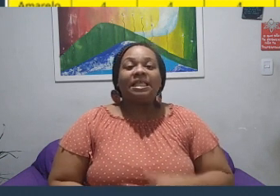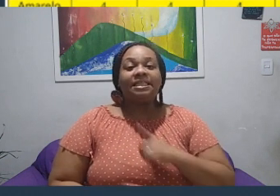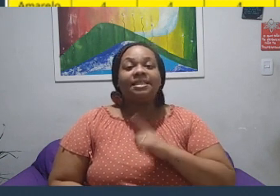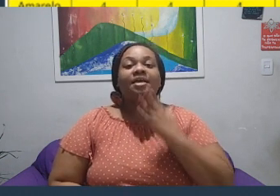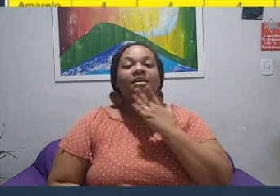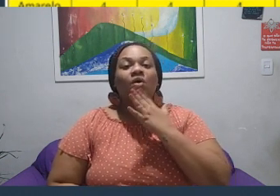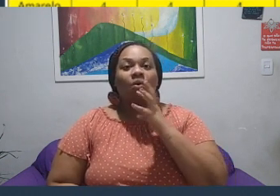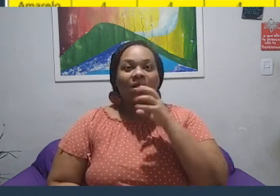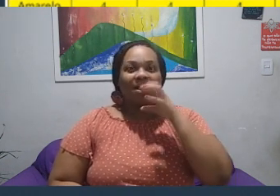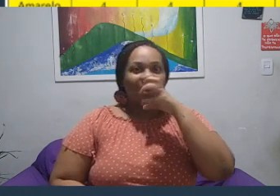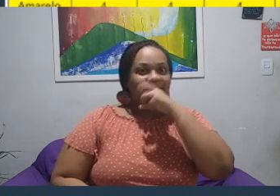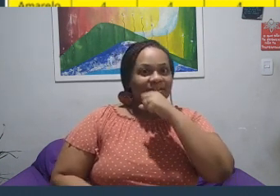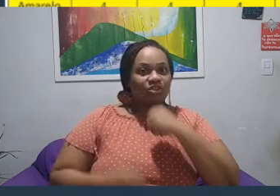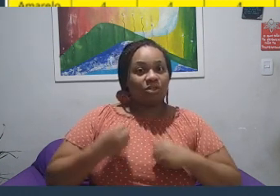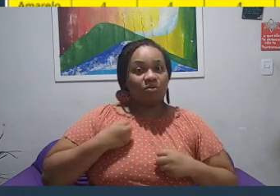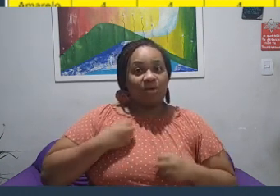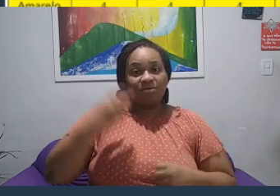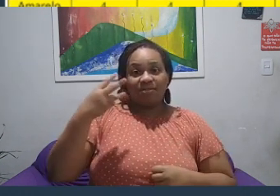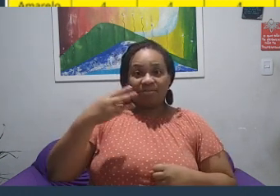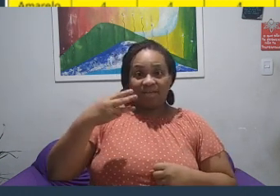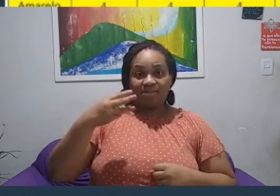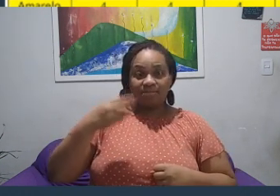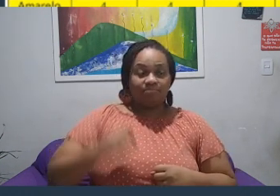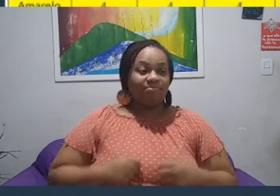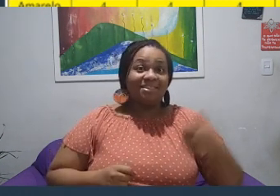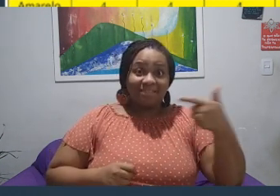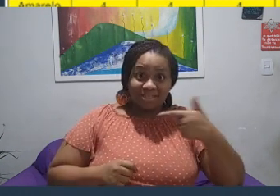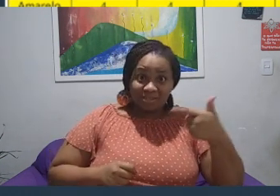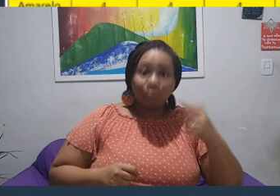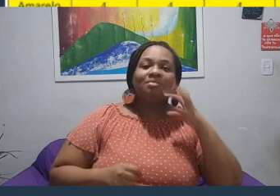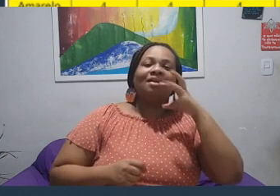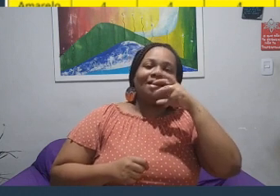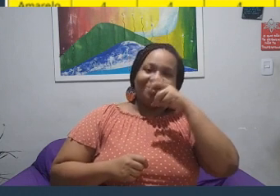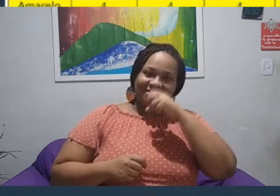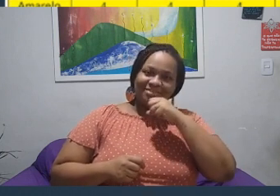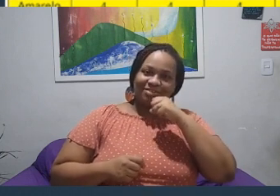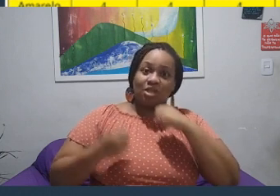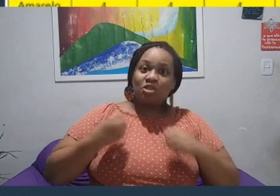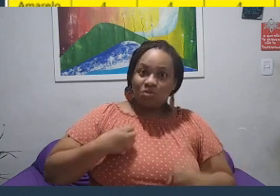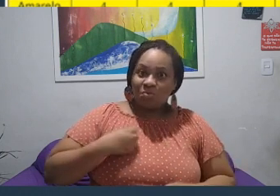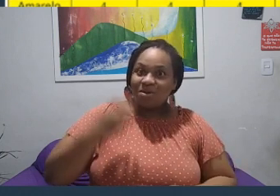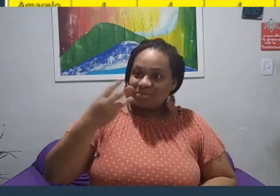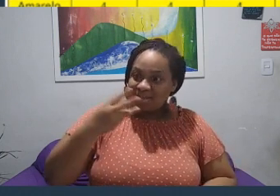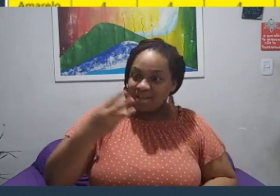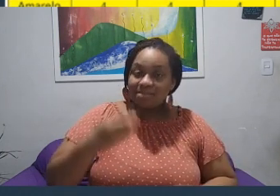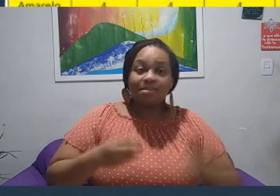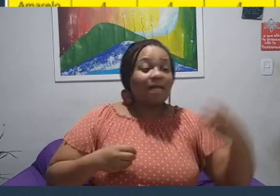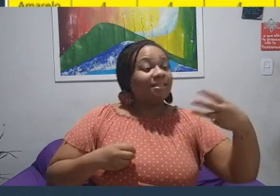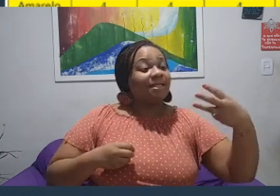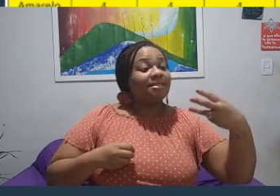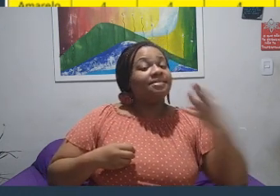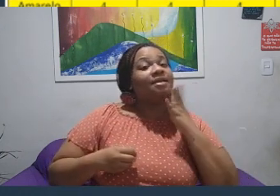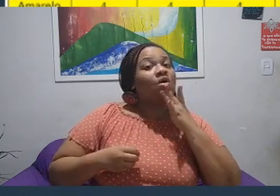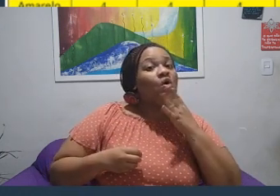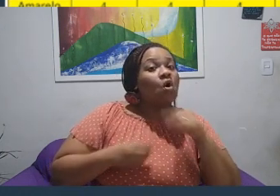aqui a gente tem o laranja, que na primeira faixa é o número 3. Na segunda faixa também laranja, número 3 de novo.